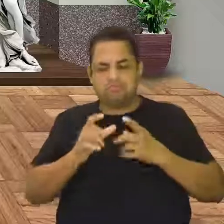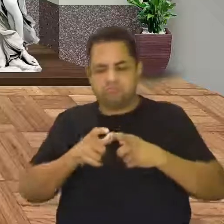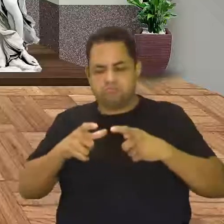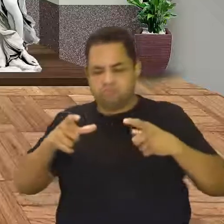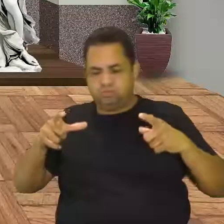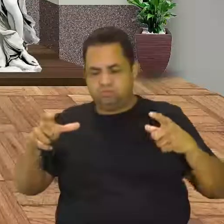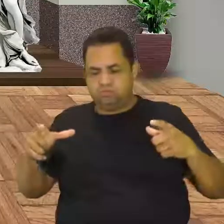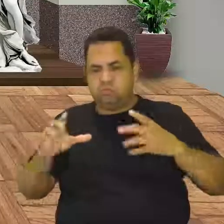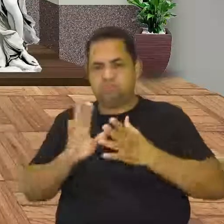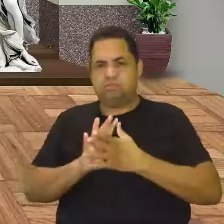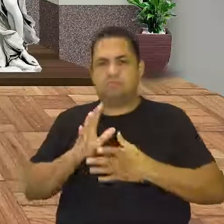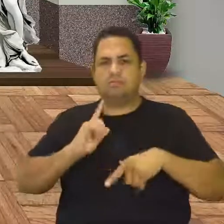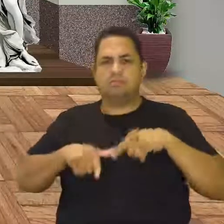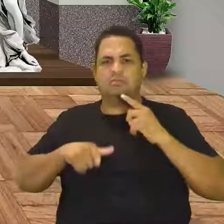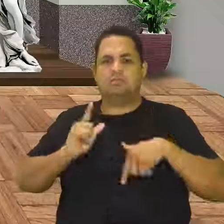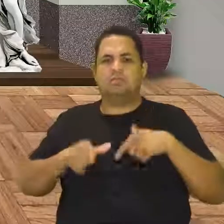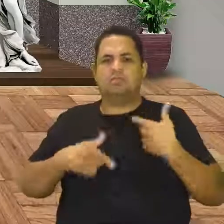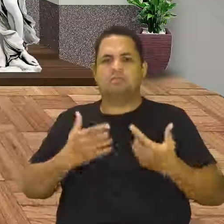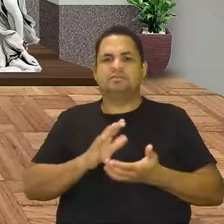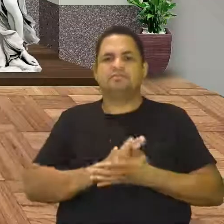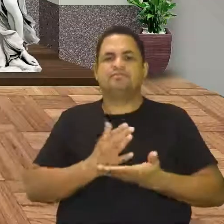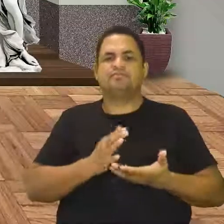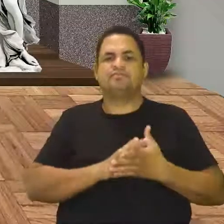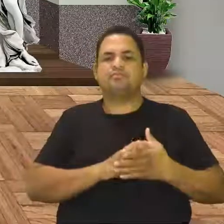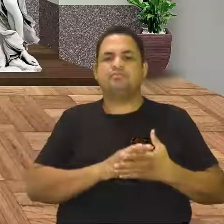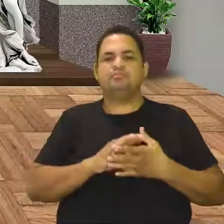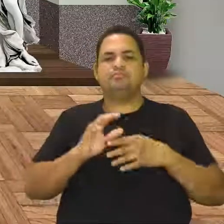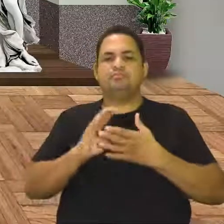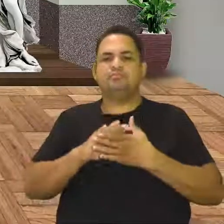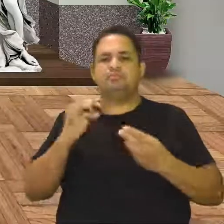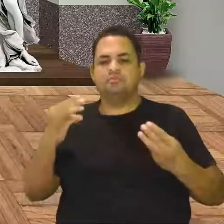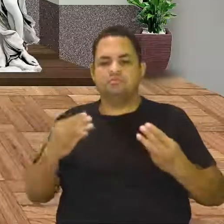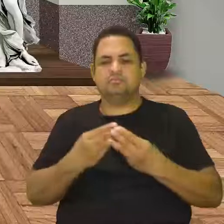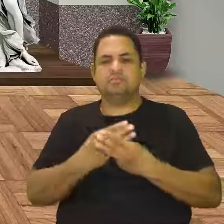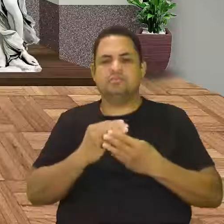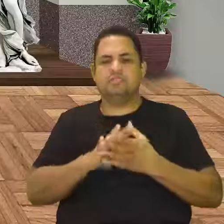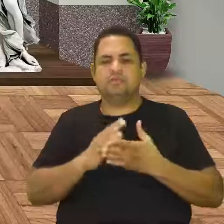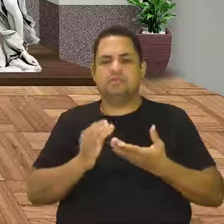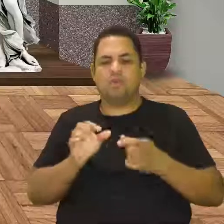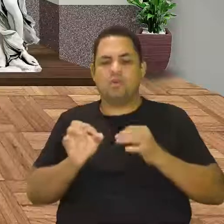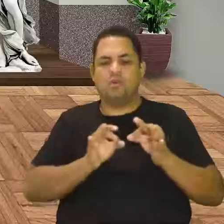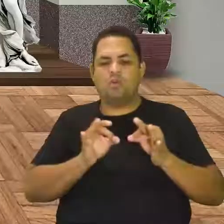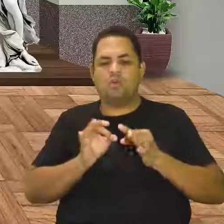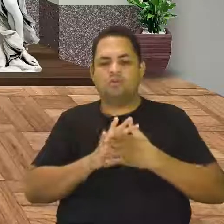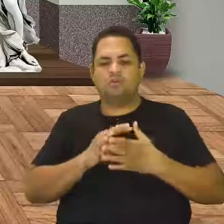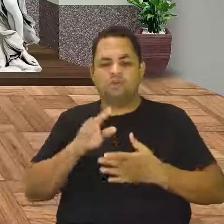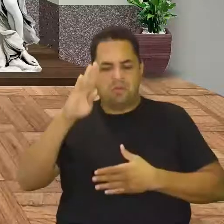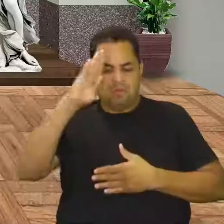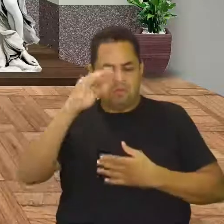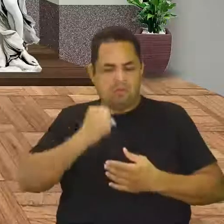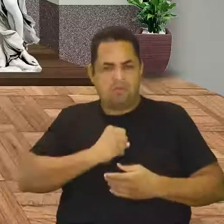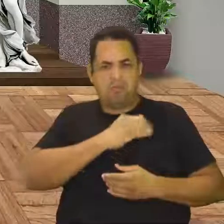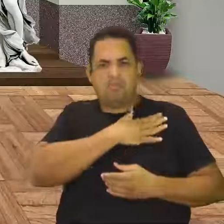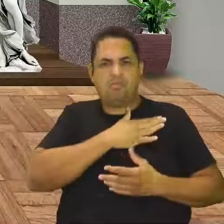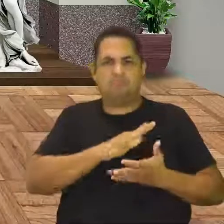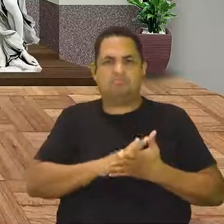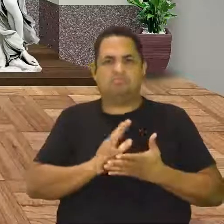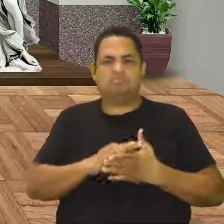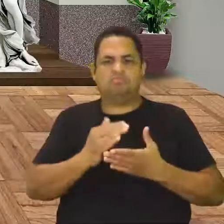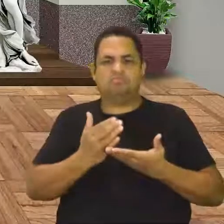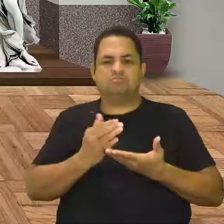Lá desde as cruzadas, os árabes já estavam em conflito lá. E esse conflito, ele vai se estender